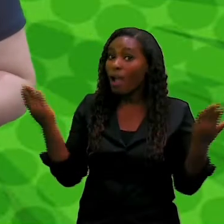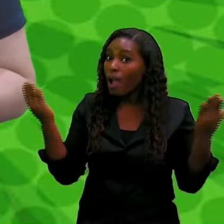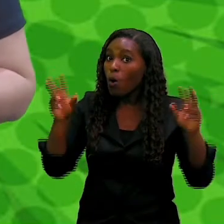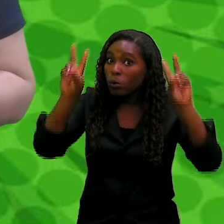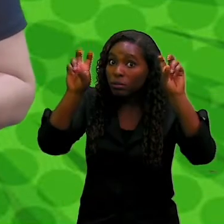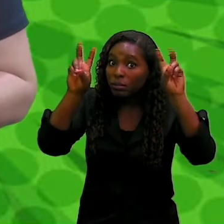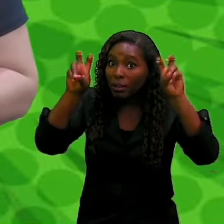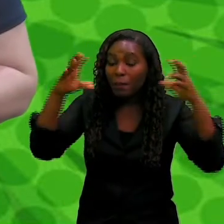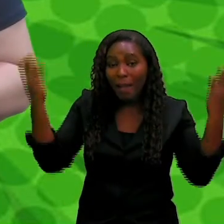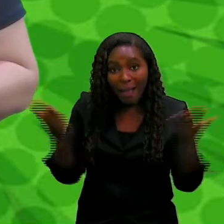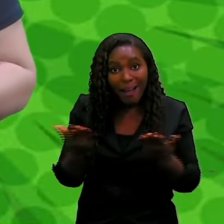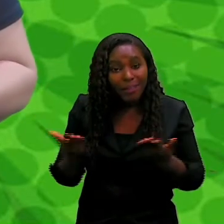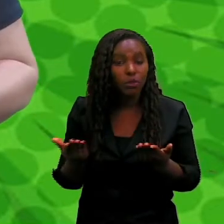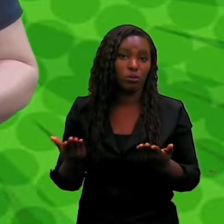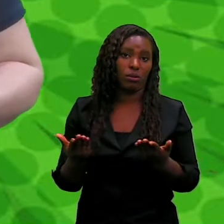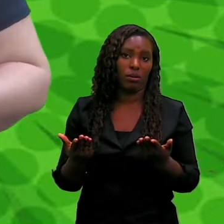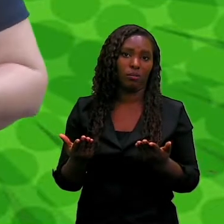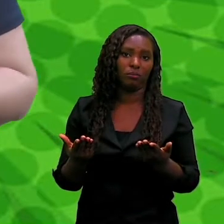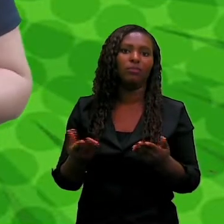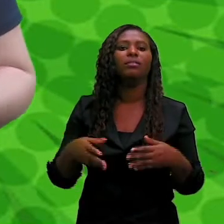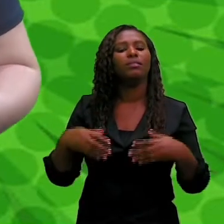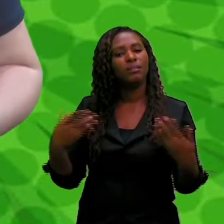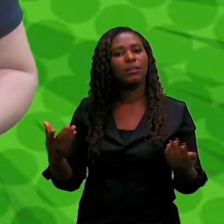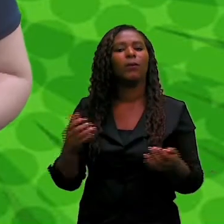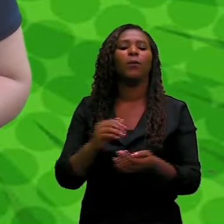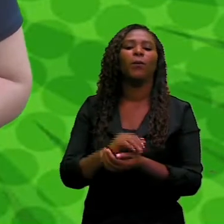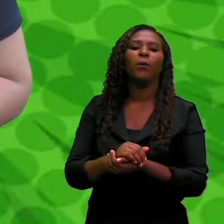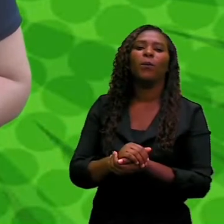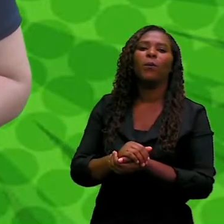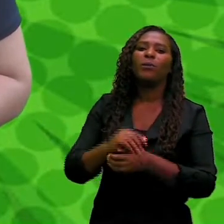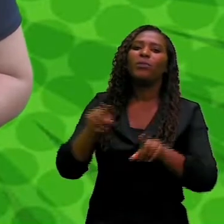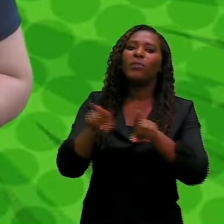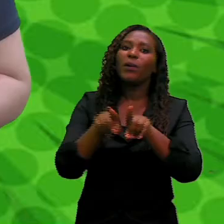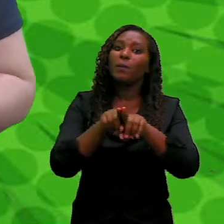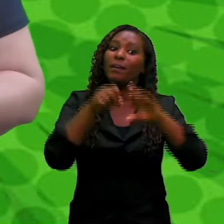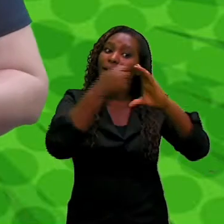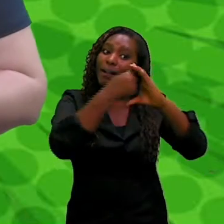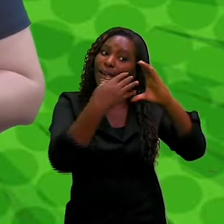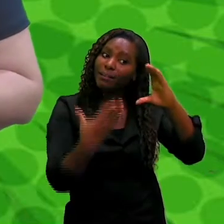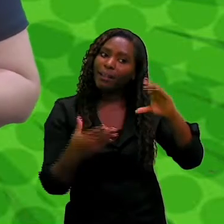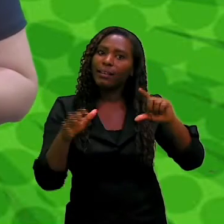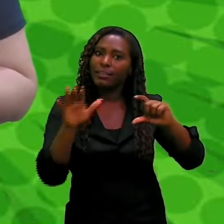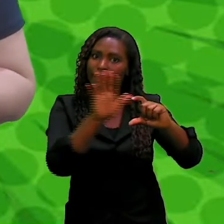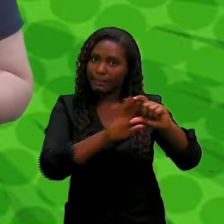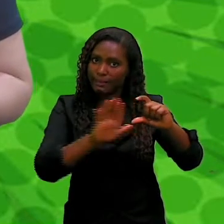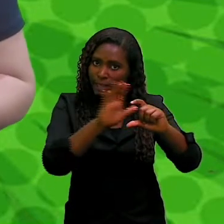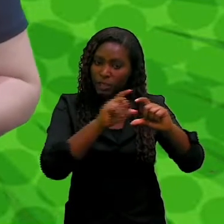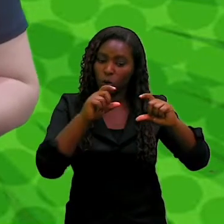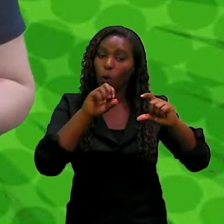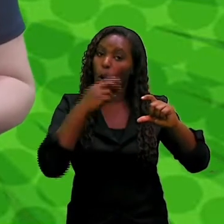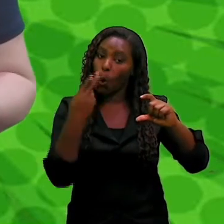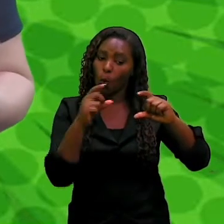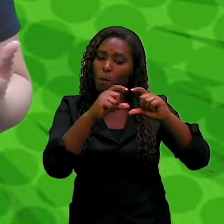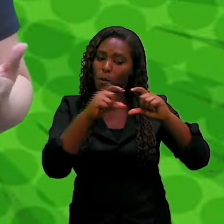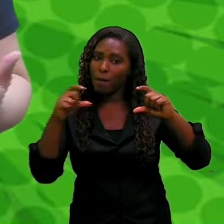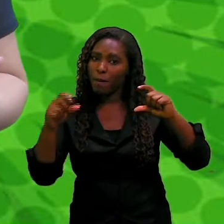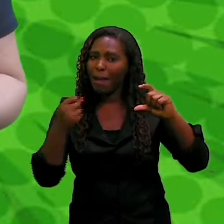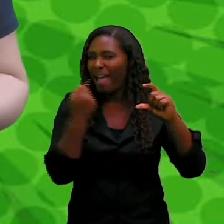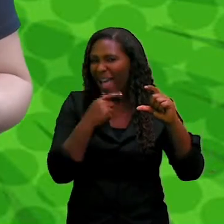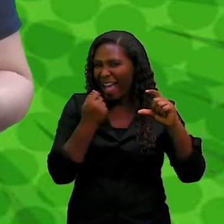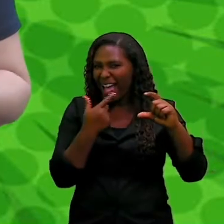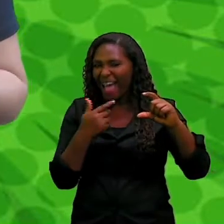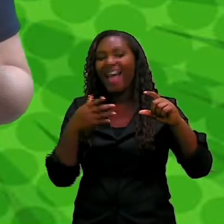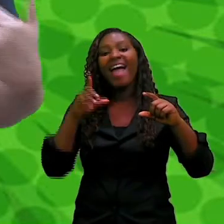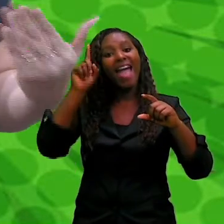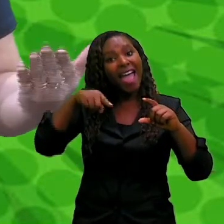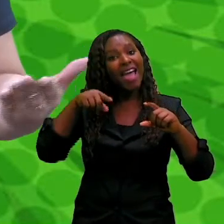vacinas. E porque essa também, né, pessoal, é uma das características das charges. Ela trata aí de temas atuais e de interesse